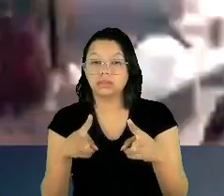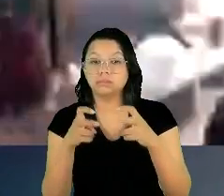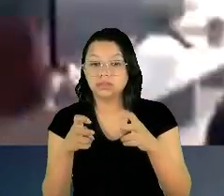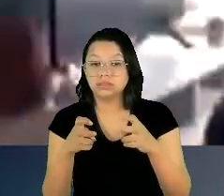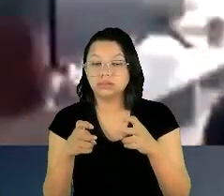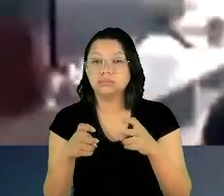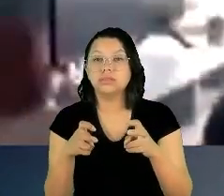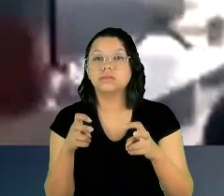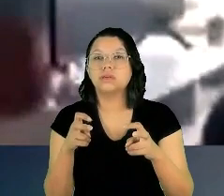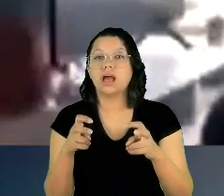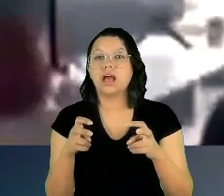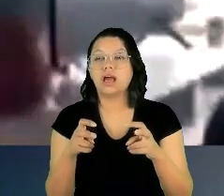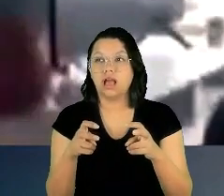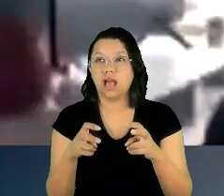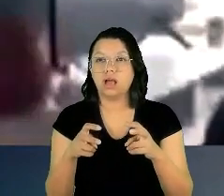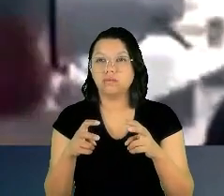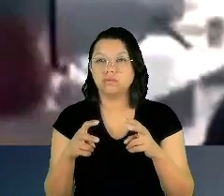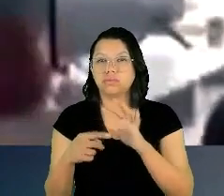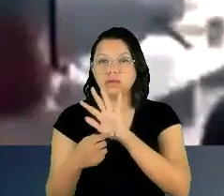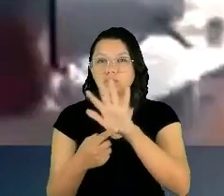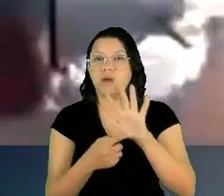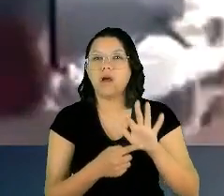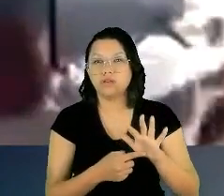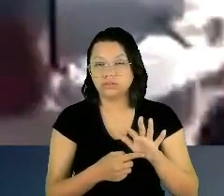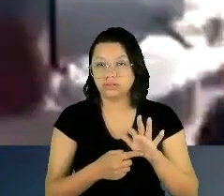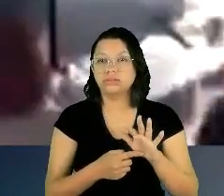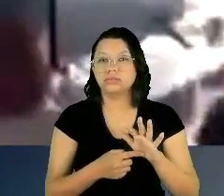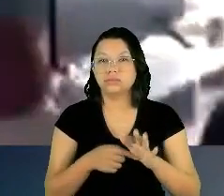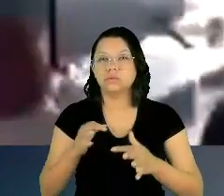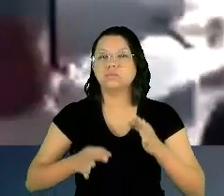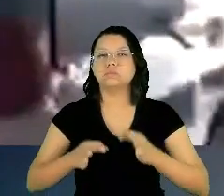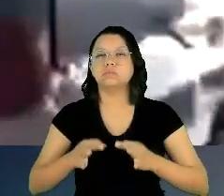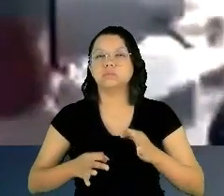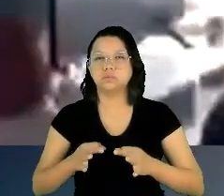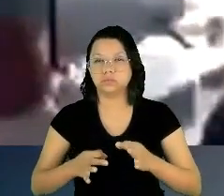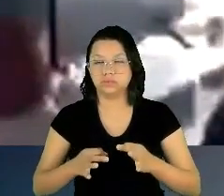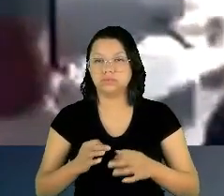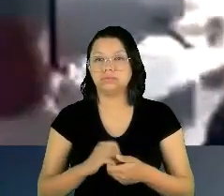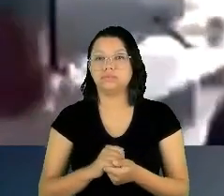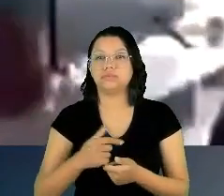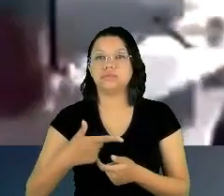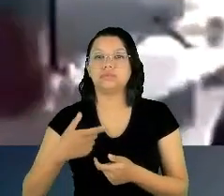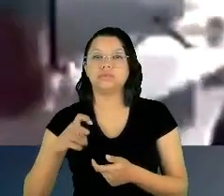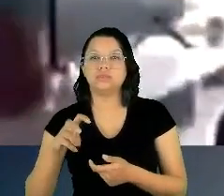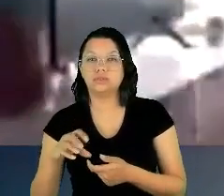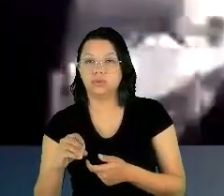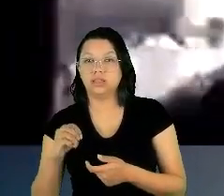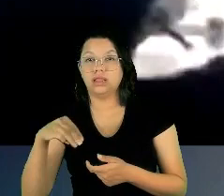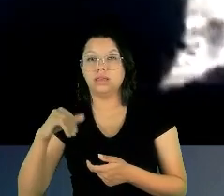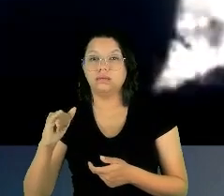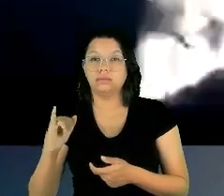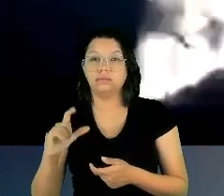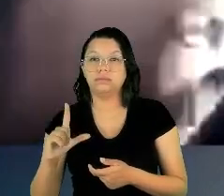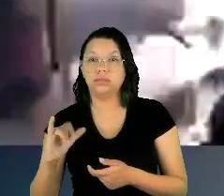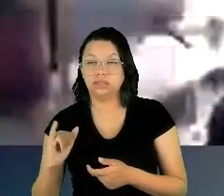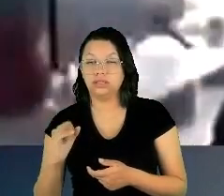marcador neurobiológico da injustiça, que se chama medial frontal negativity, um potencial negativo em 250 milissegundos na área frontal. Ele